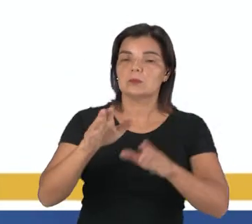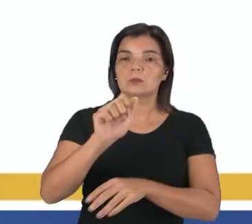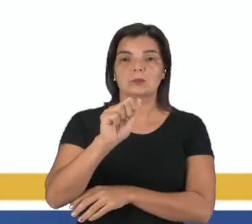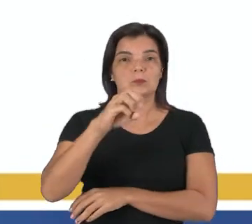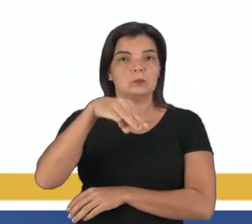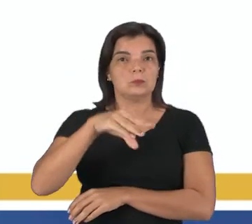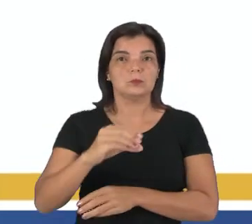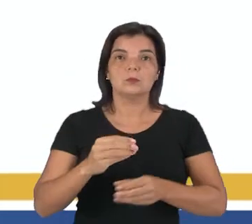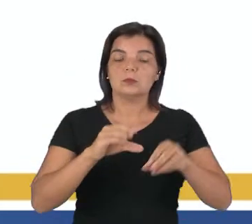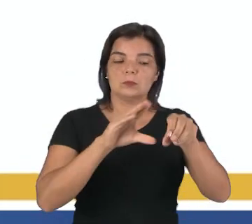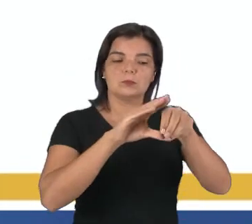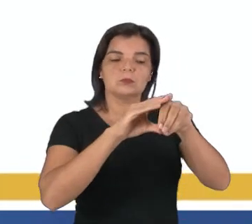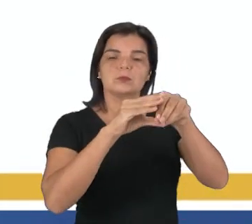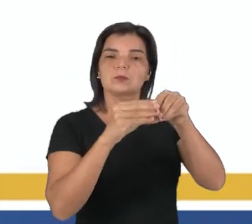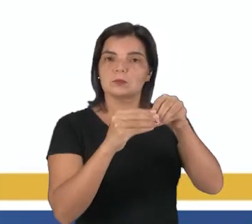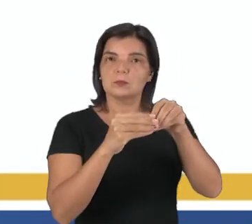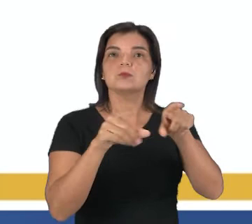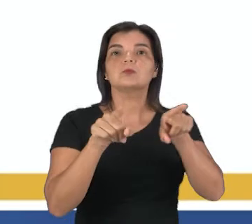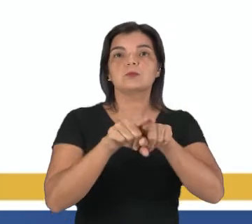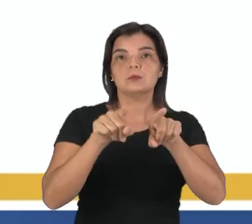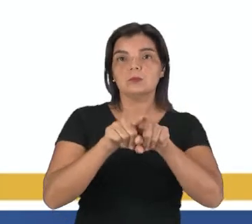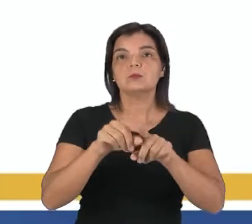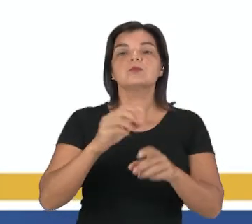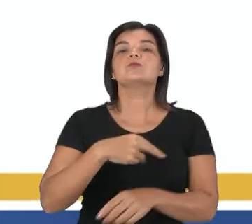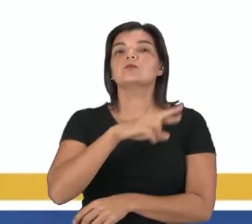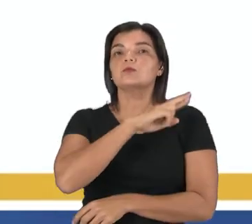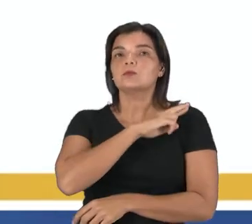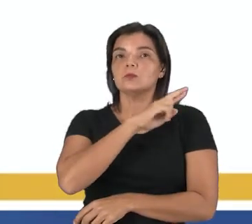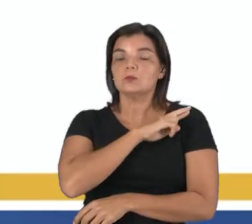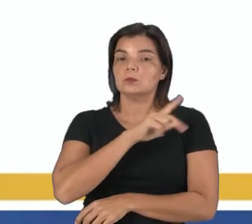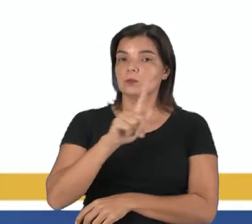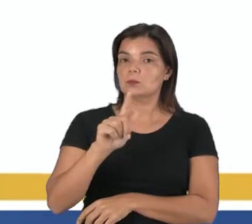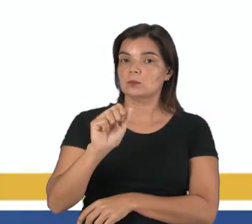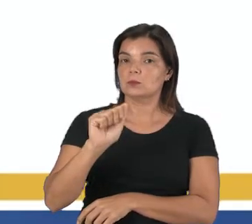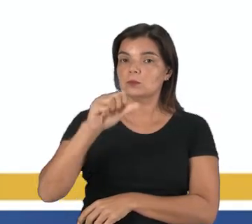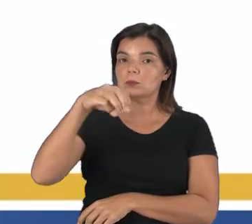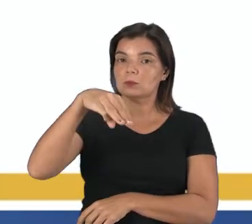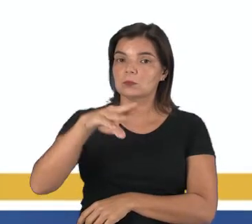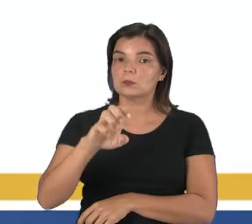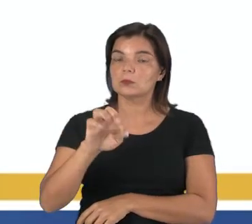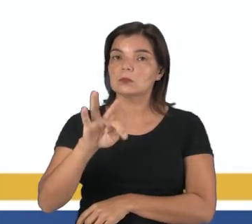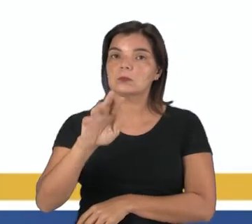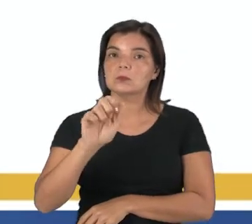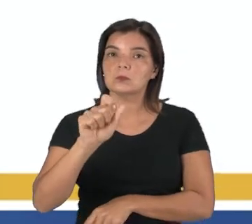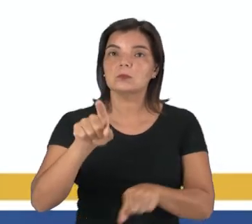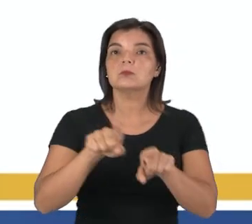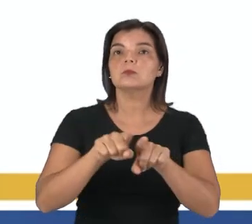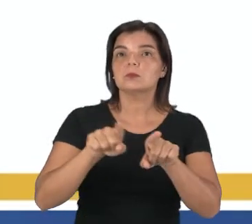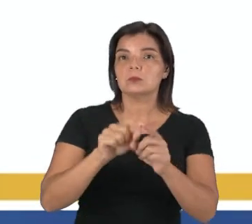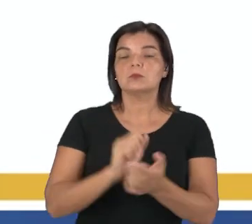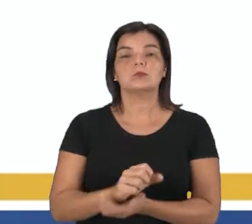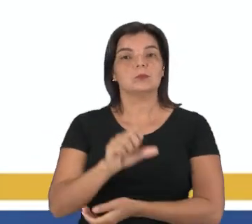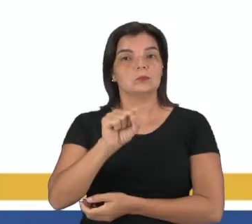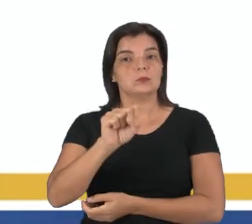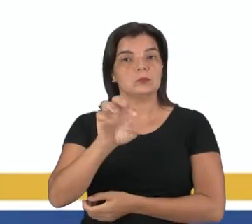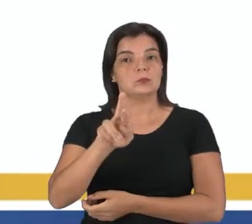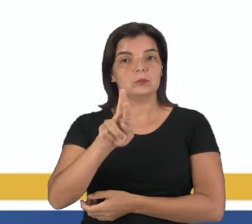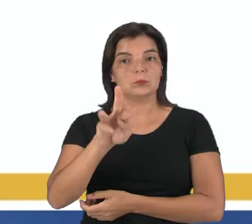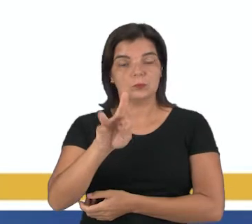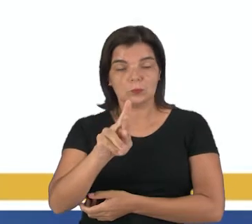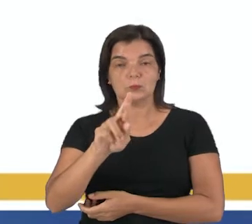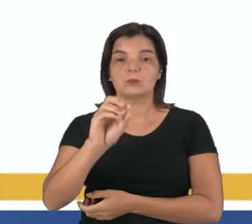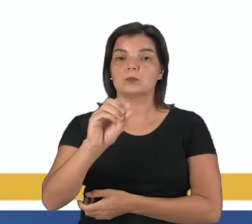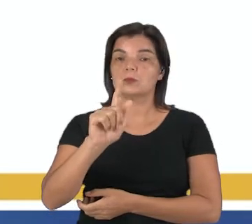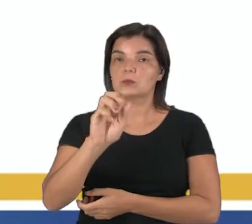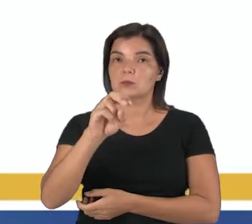ter o formato de amêndoas, tá? Que vão ter a função de produzir os gametas e produzir aí os hormônios femininos que eu